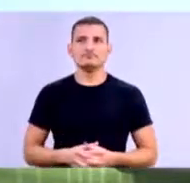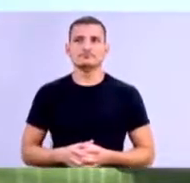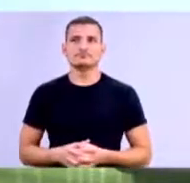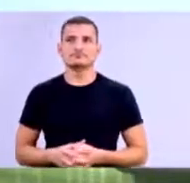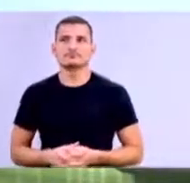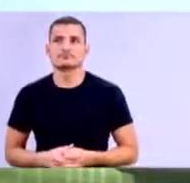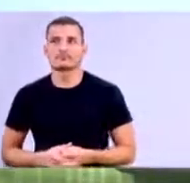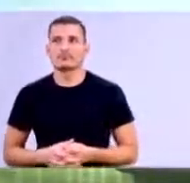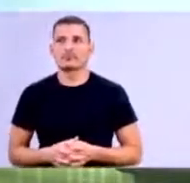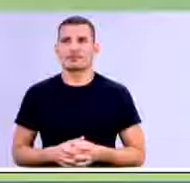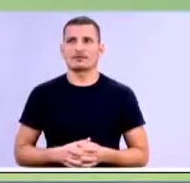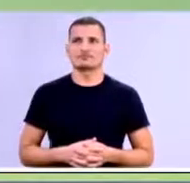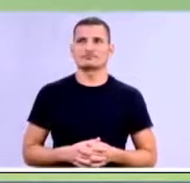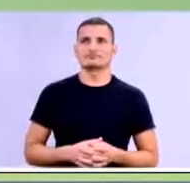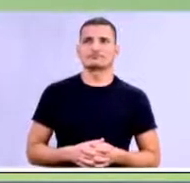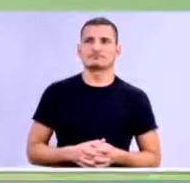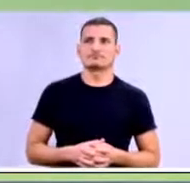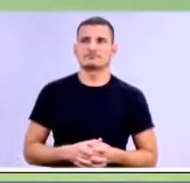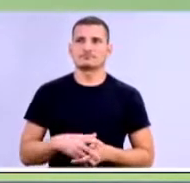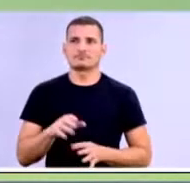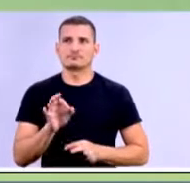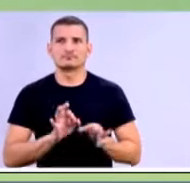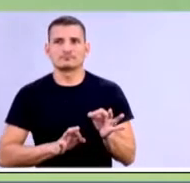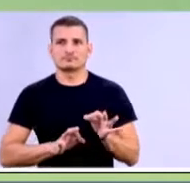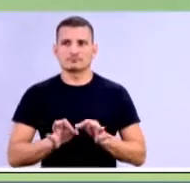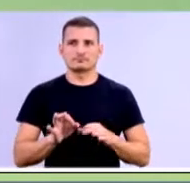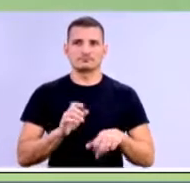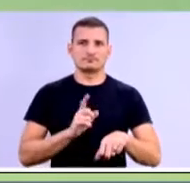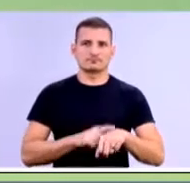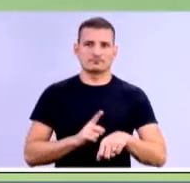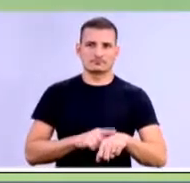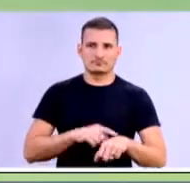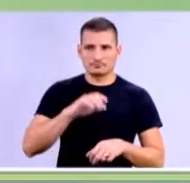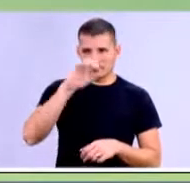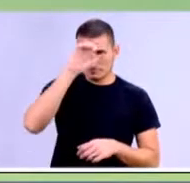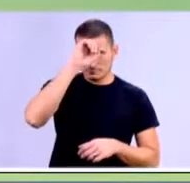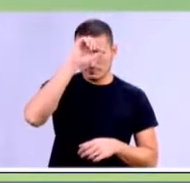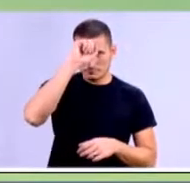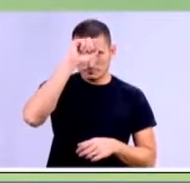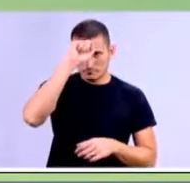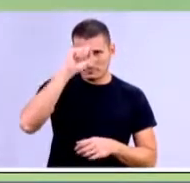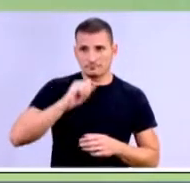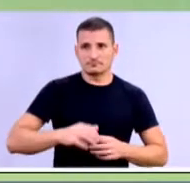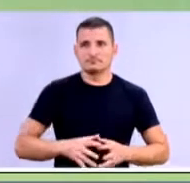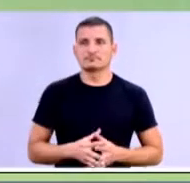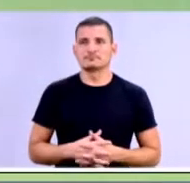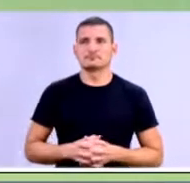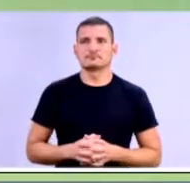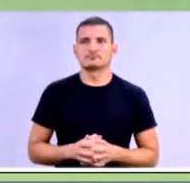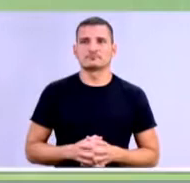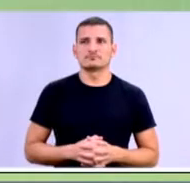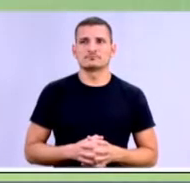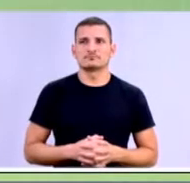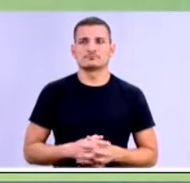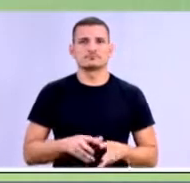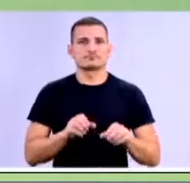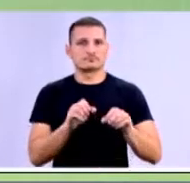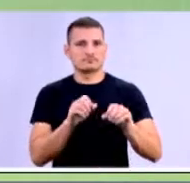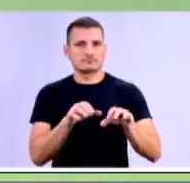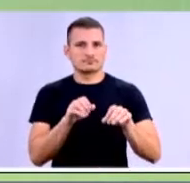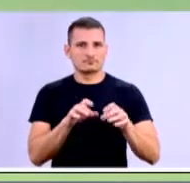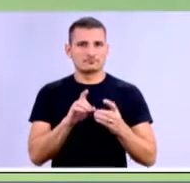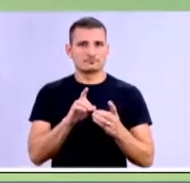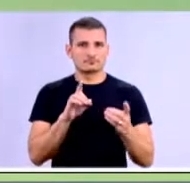ok? Olha só, organizando o tempo de aprendizagem. Na educação à distância, não